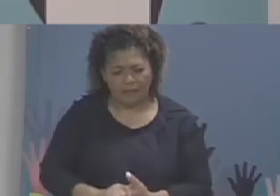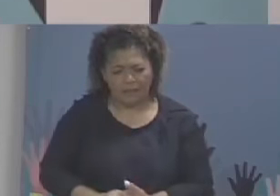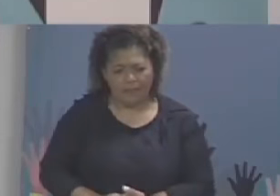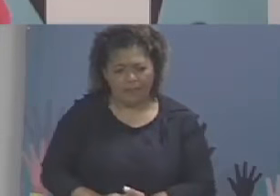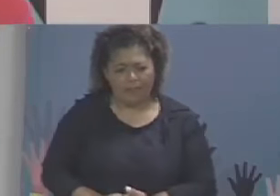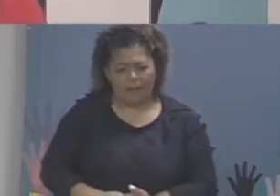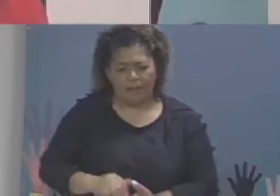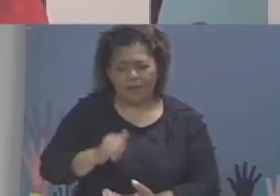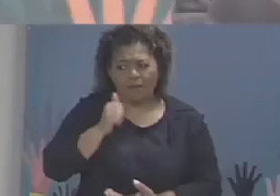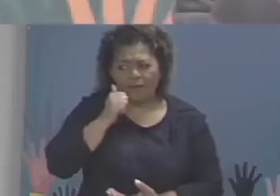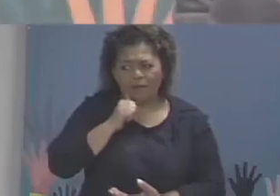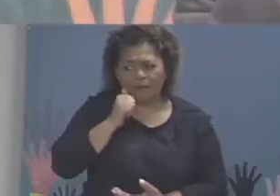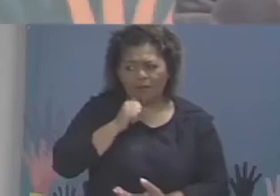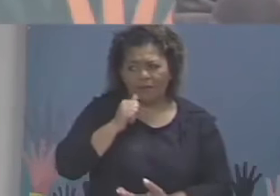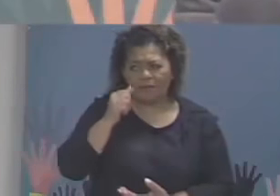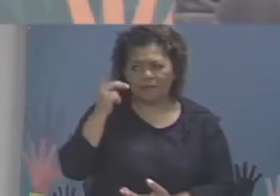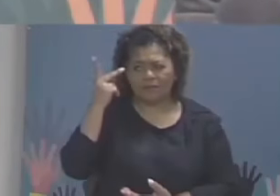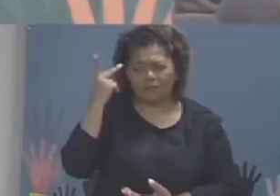98964.